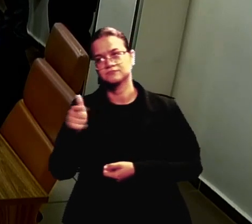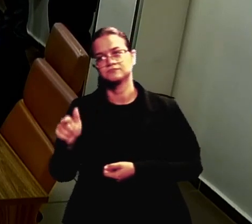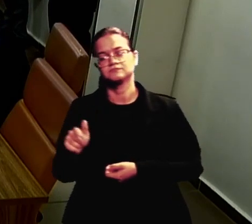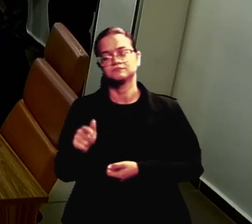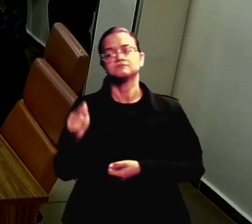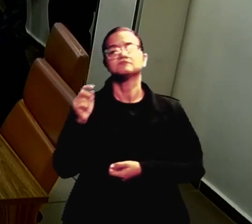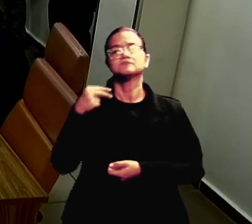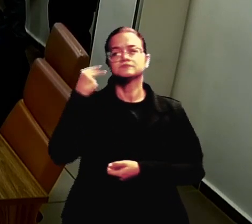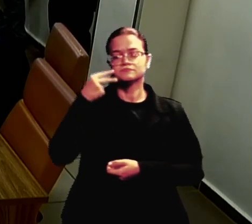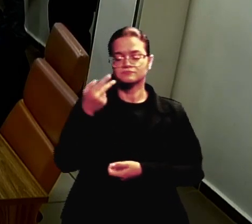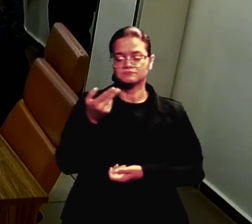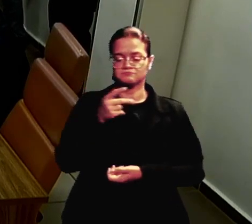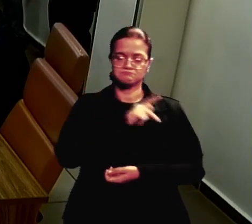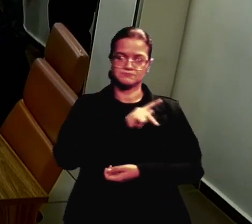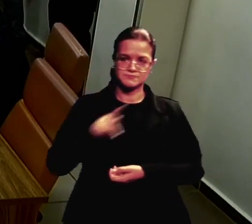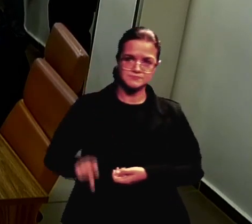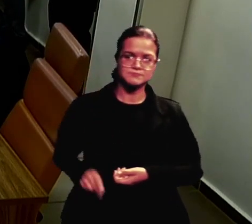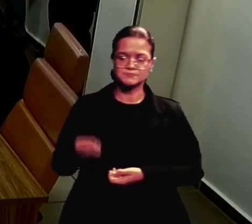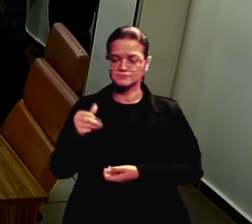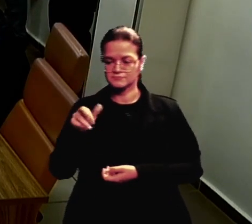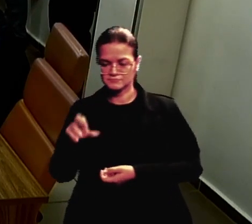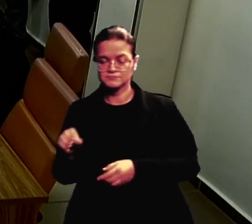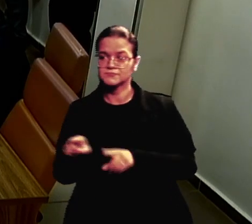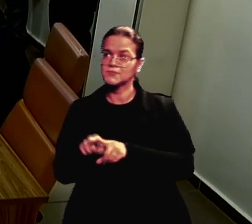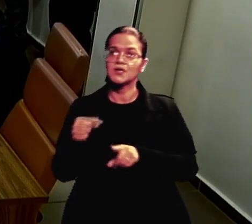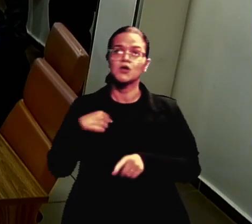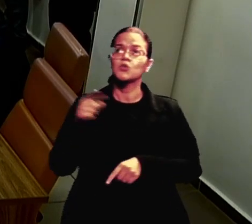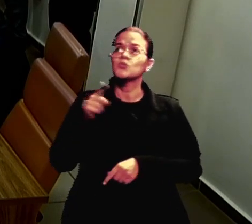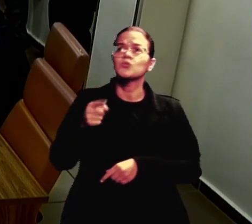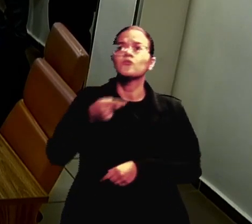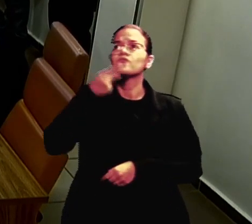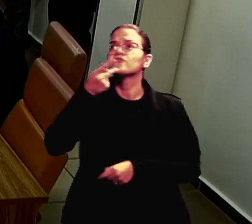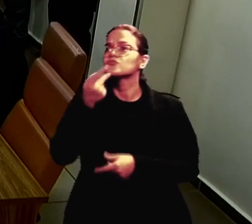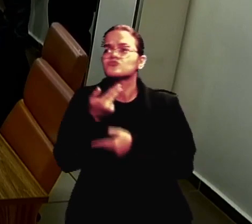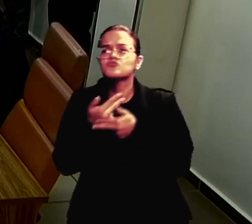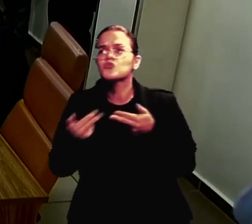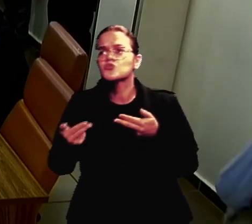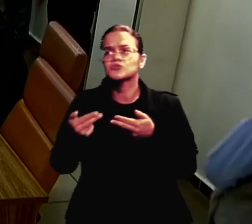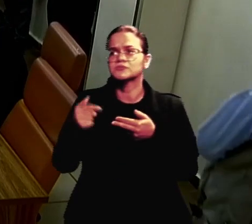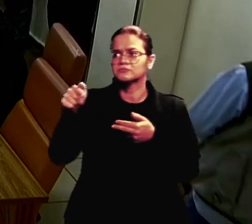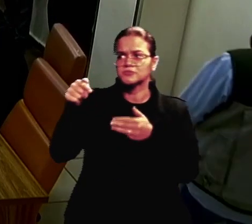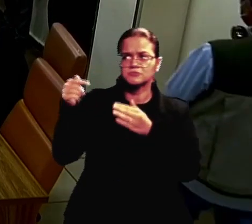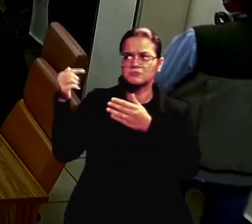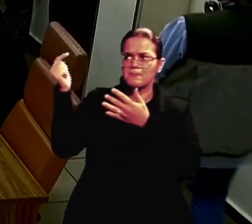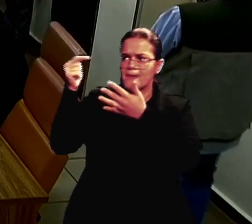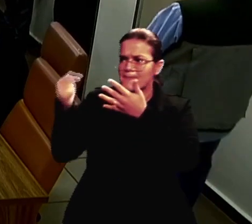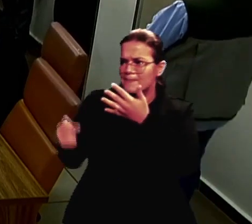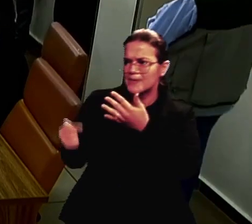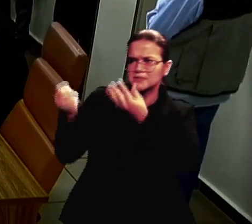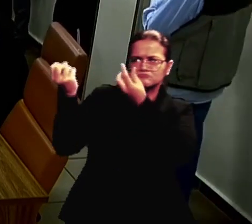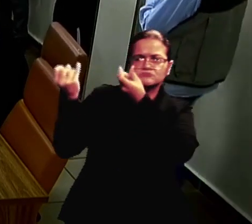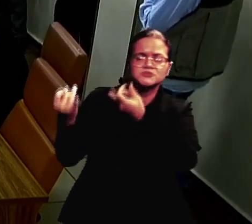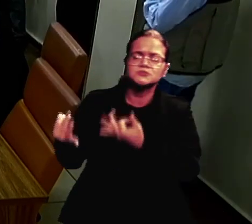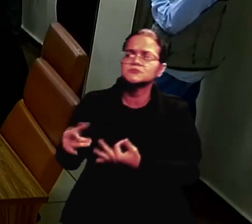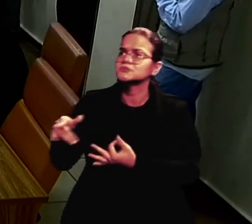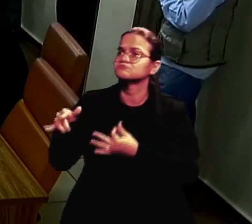presidente, vereador Mauro Rubem, eu não me discutindo das questões levantadas por Vossa